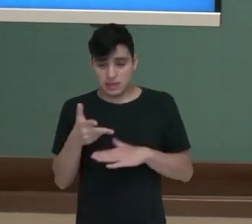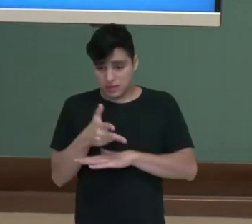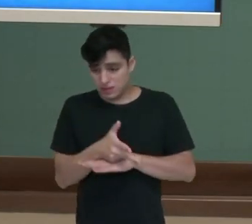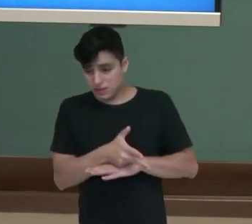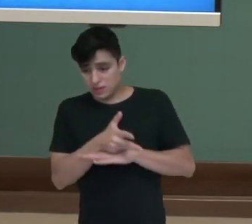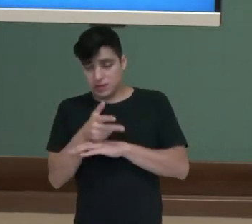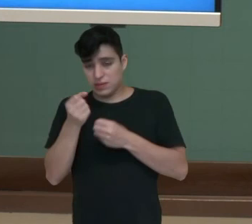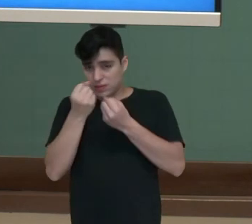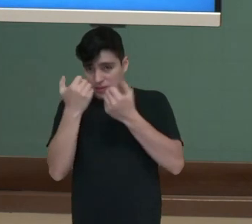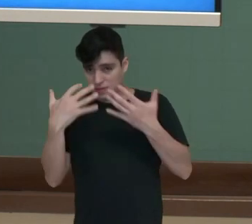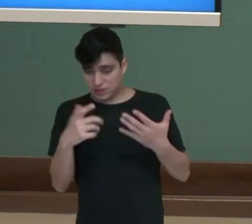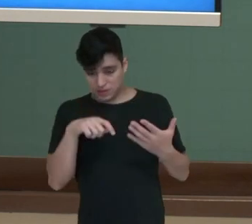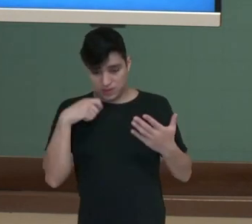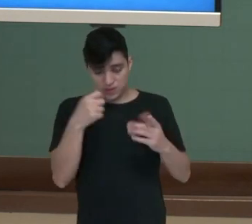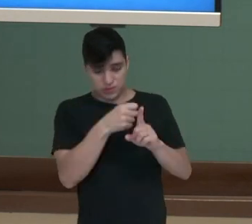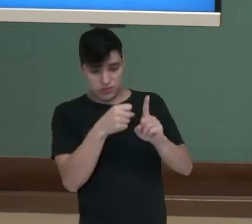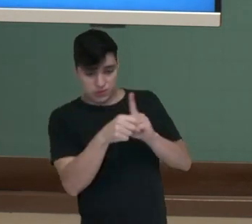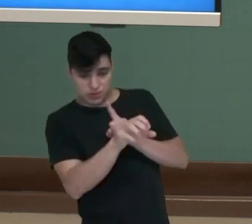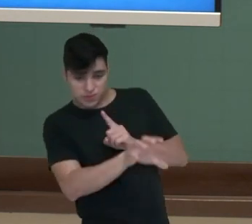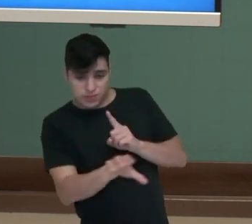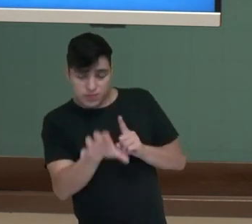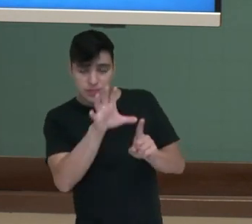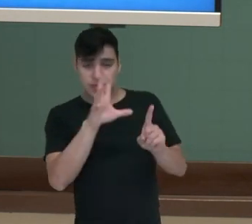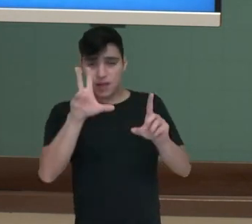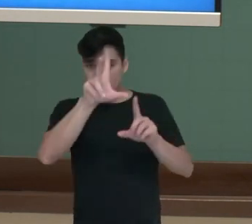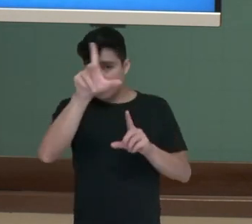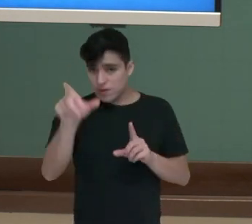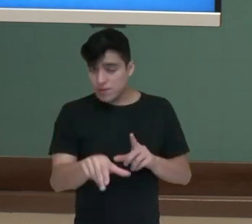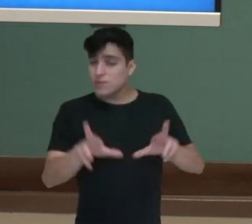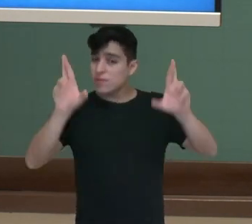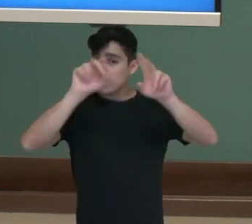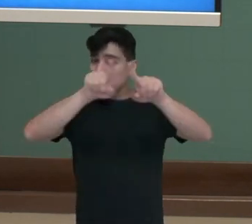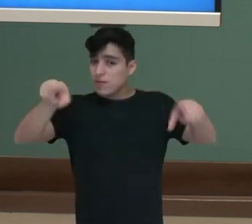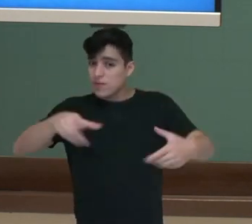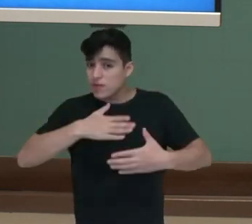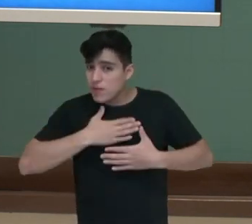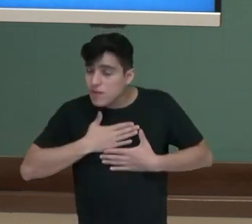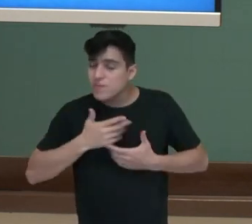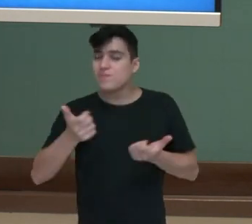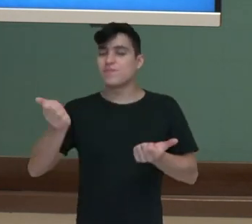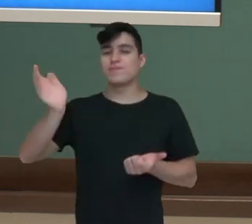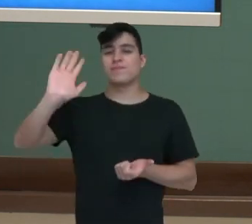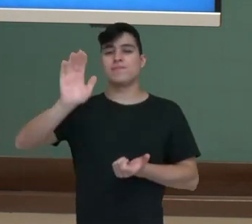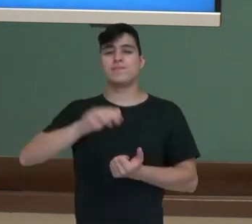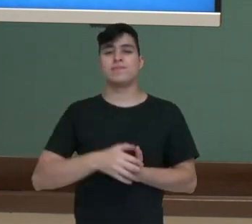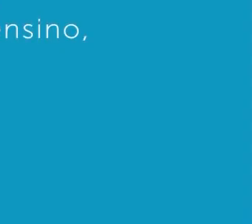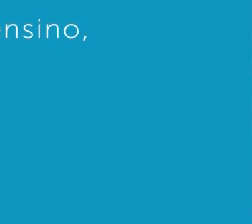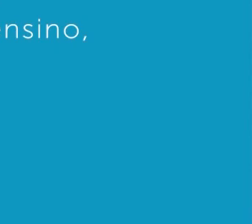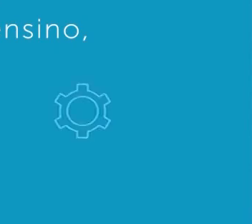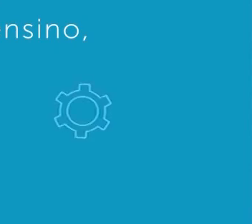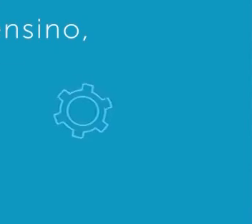nós falamos sobre sociedades africanas. Espero que vocês tenham gostado. Até breve.